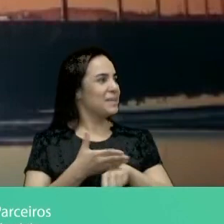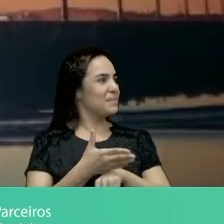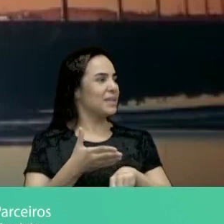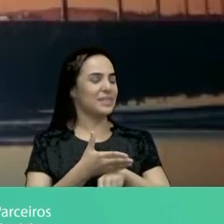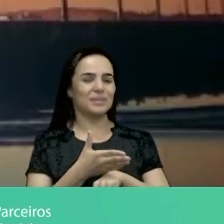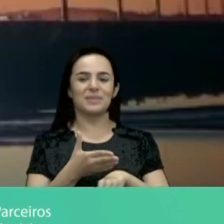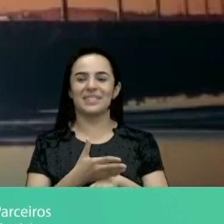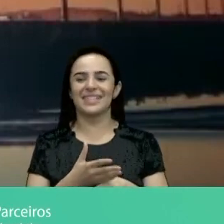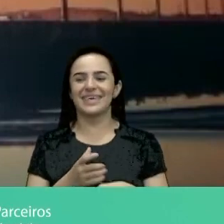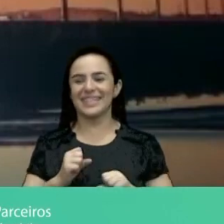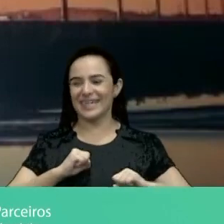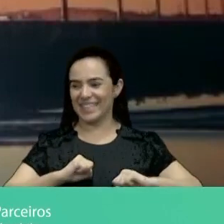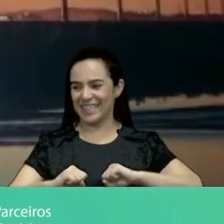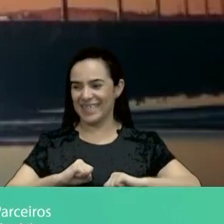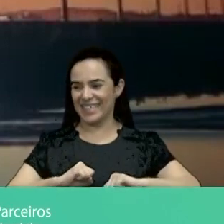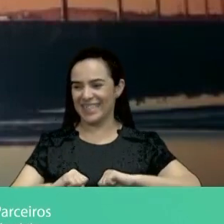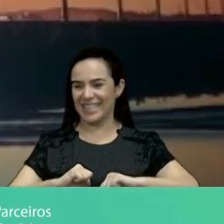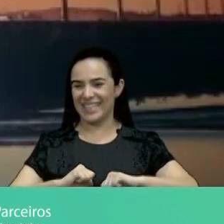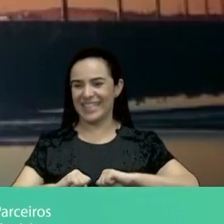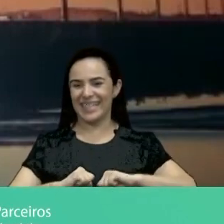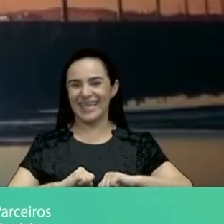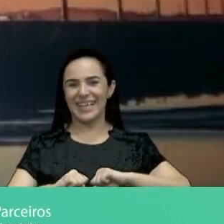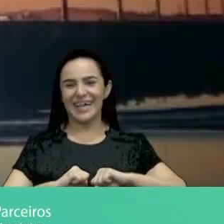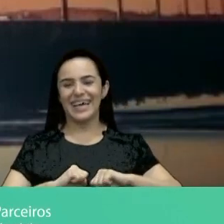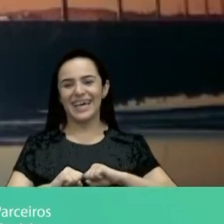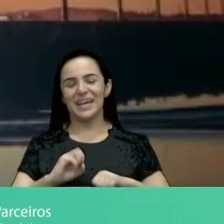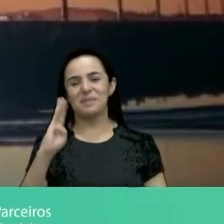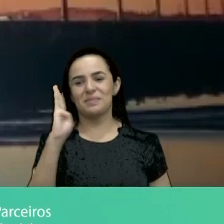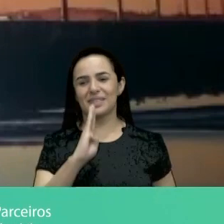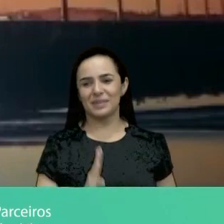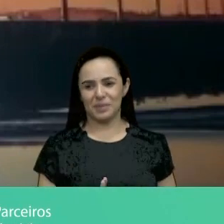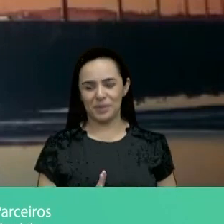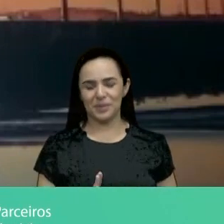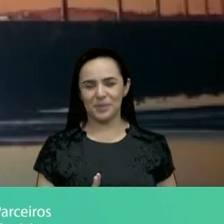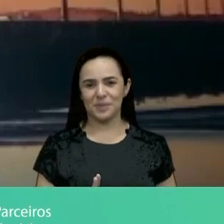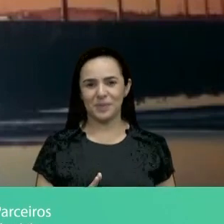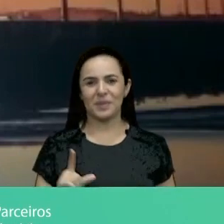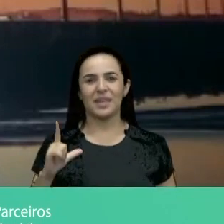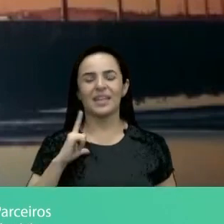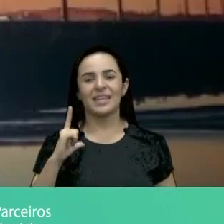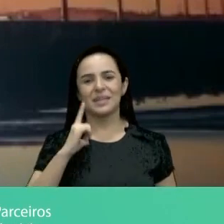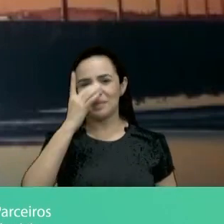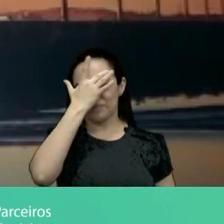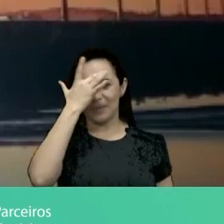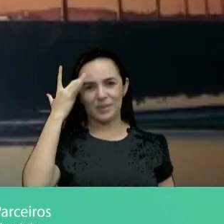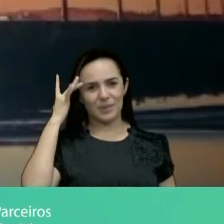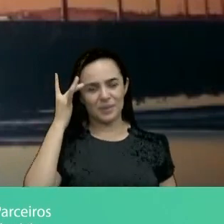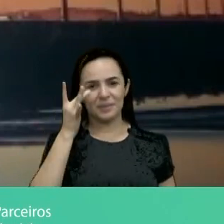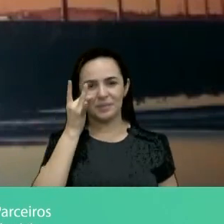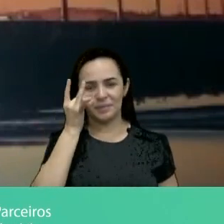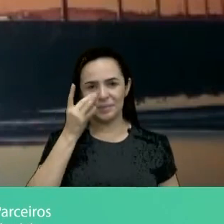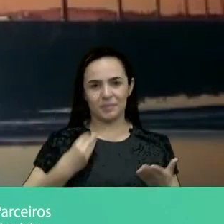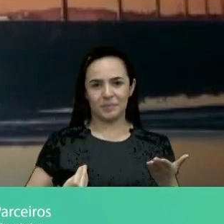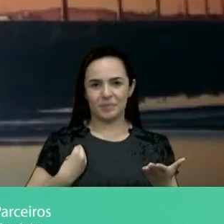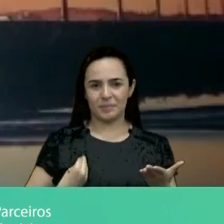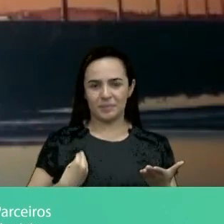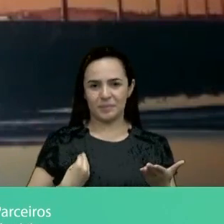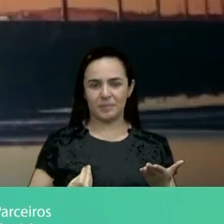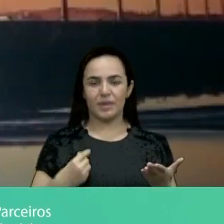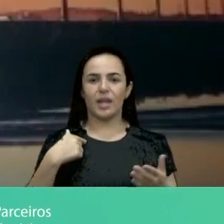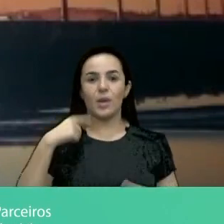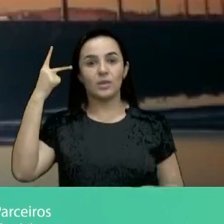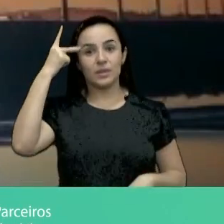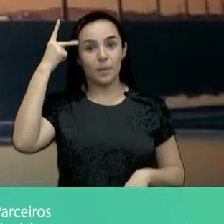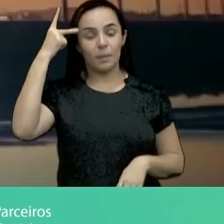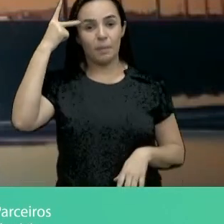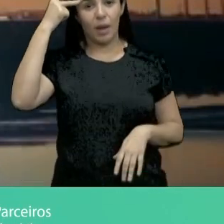dos investimentos em energias renováveis no Brasil. Nós temos uma pessoa presencialmente no evento aí, estou aqui de São